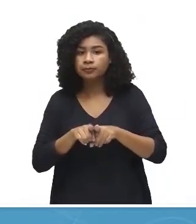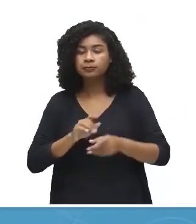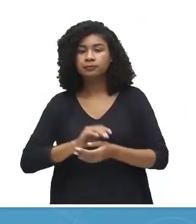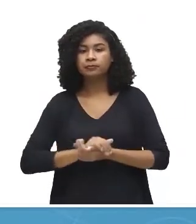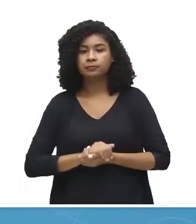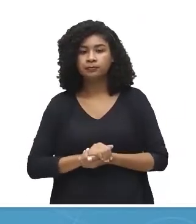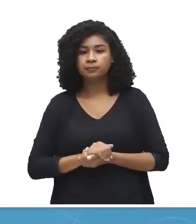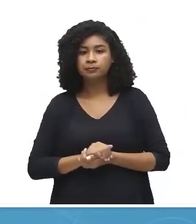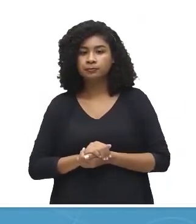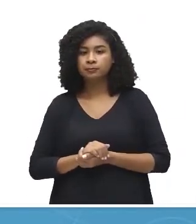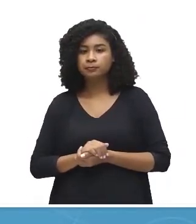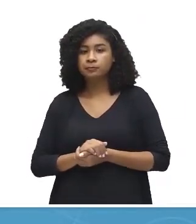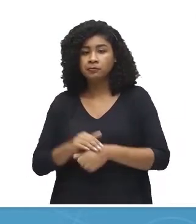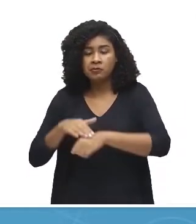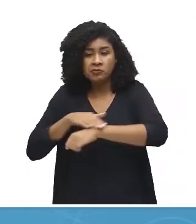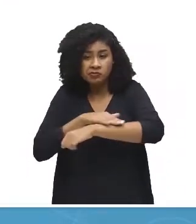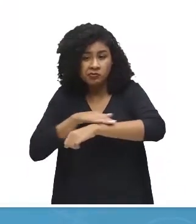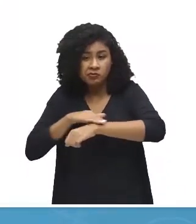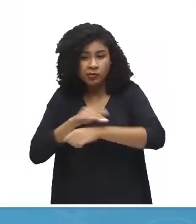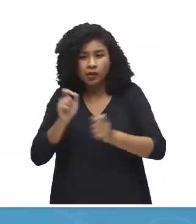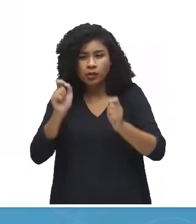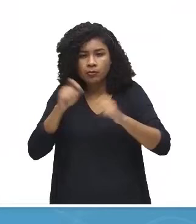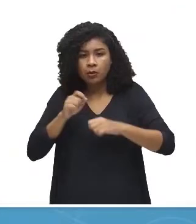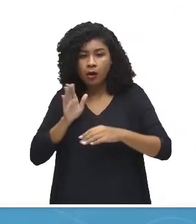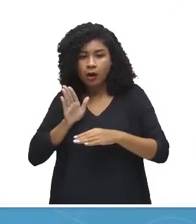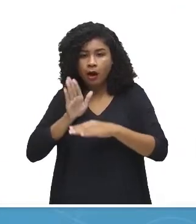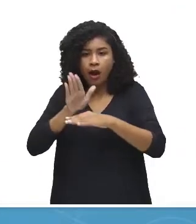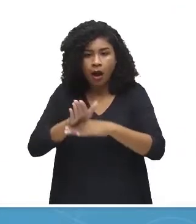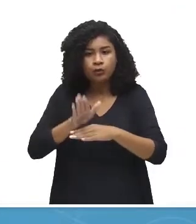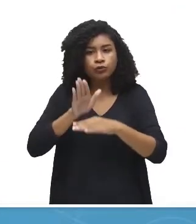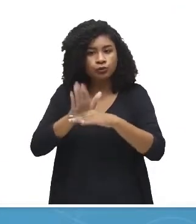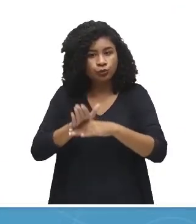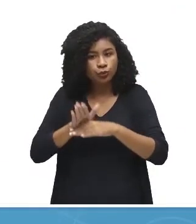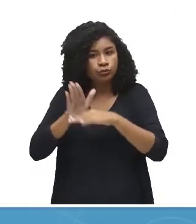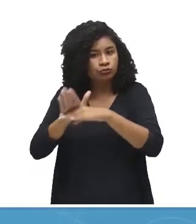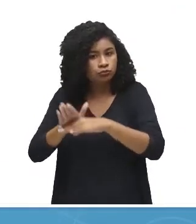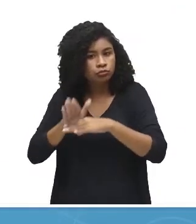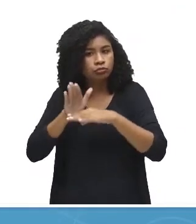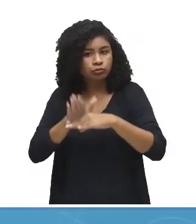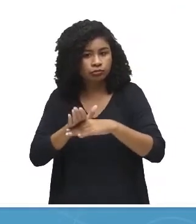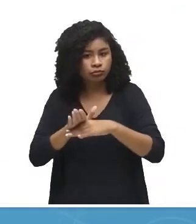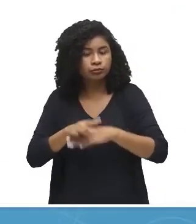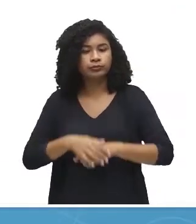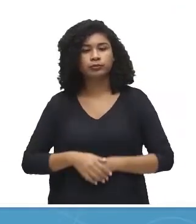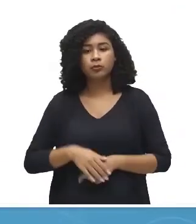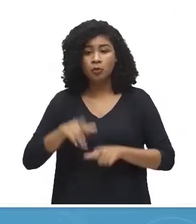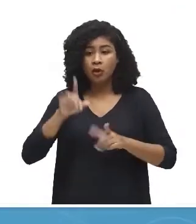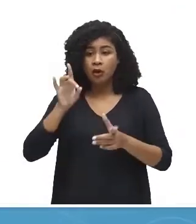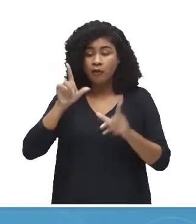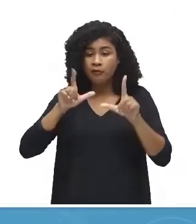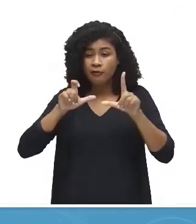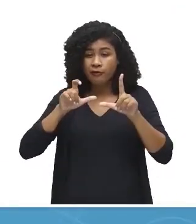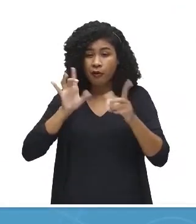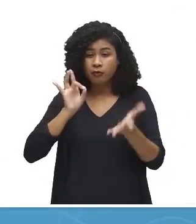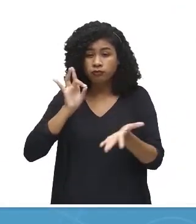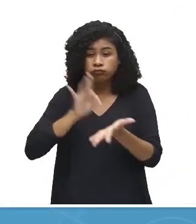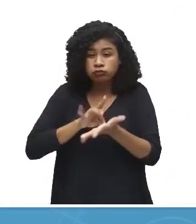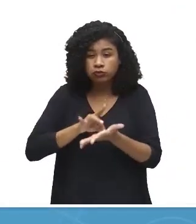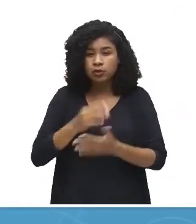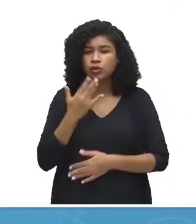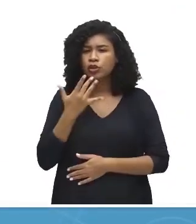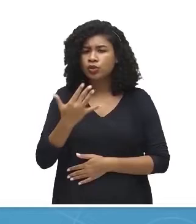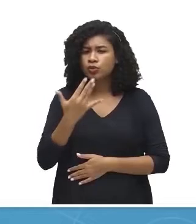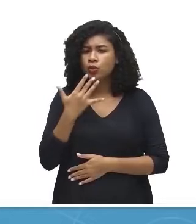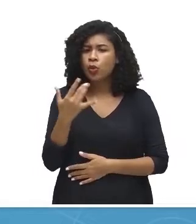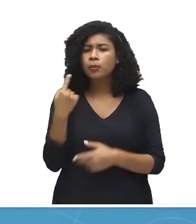conjuntivo, que fica auxiliando na nutrição desse tecido, tá? Então, aqui é uma foto real, a gente tem essas cores